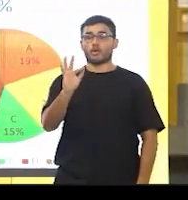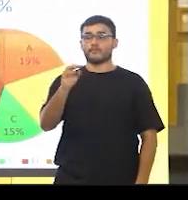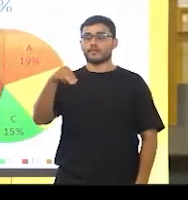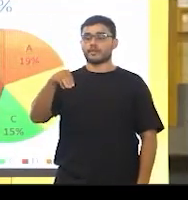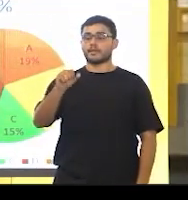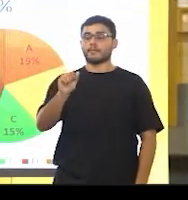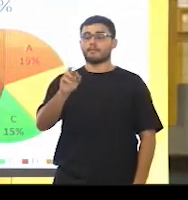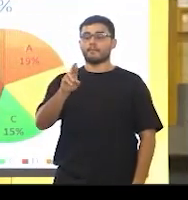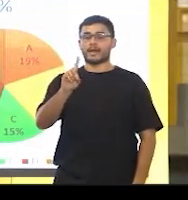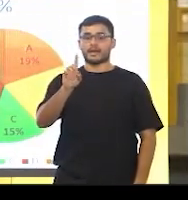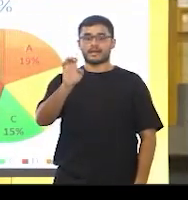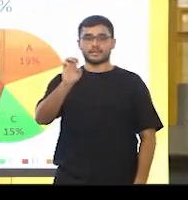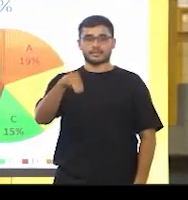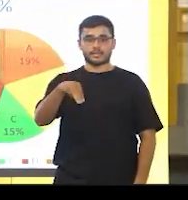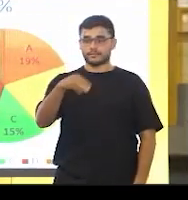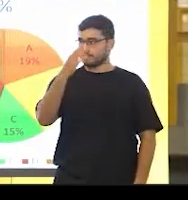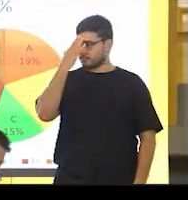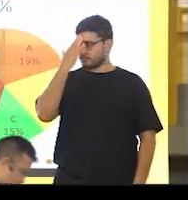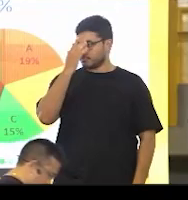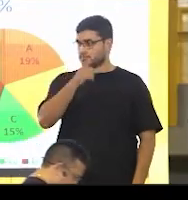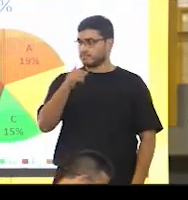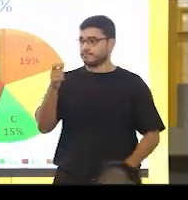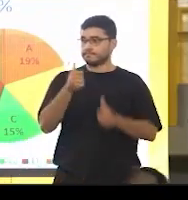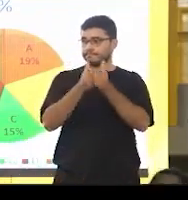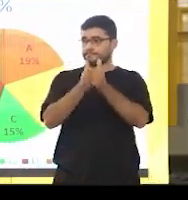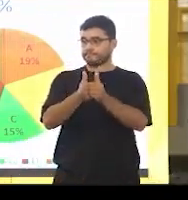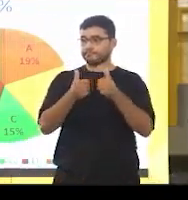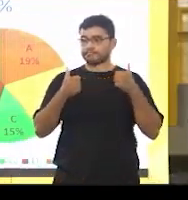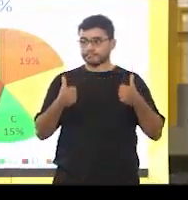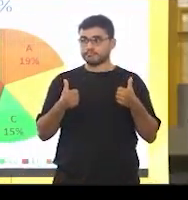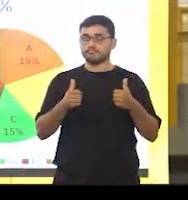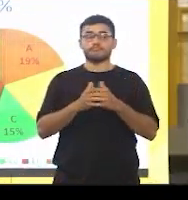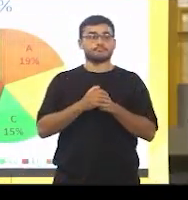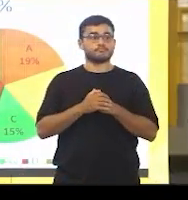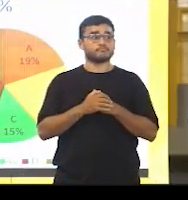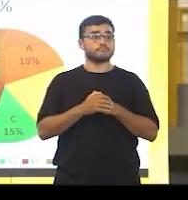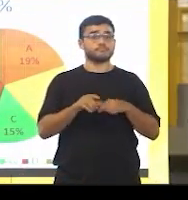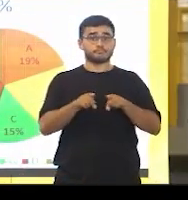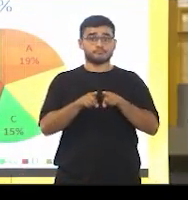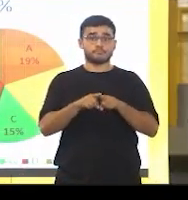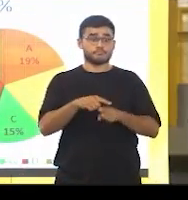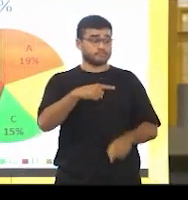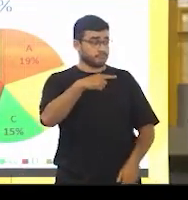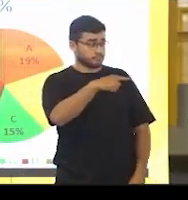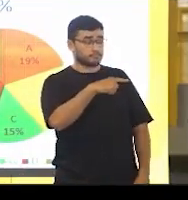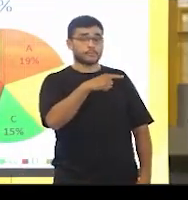vão ter muita dica importante. E @professor, tá?